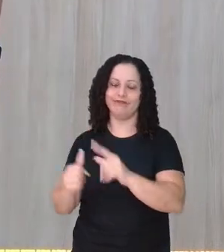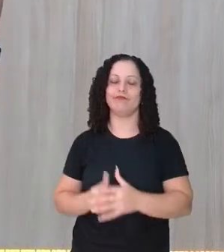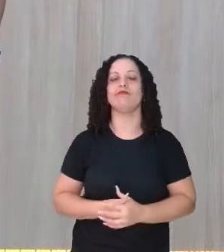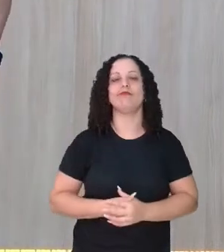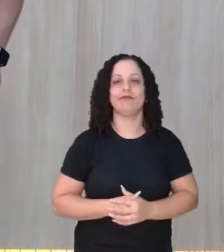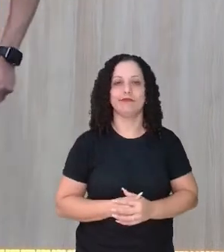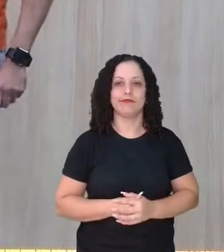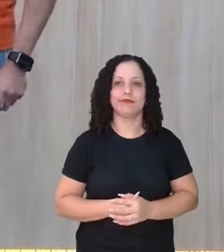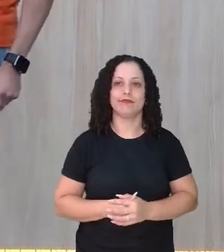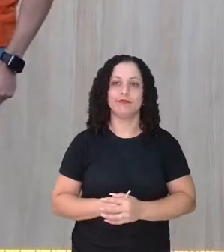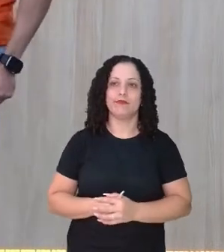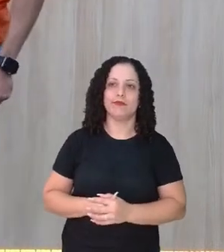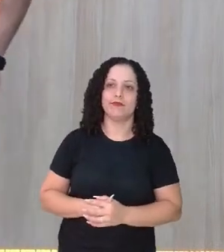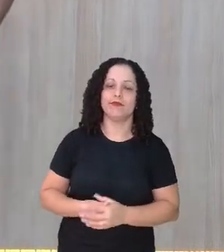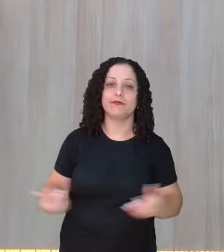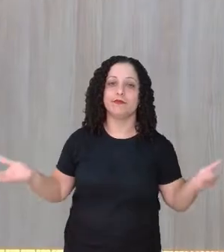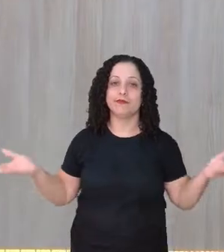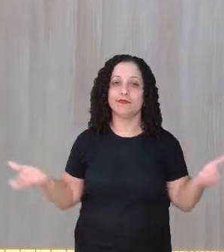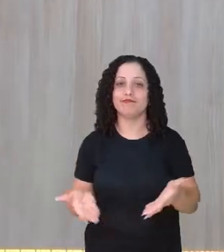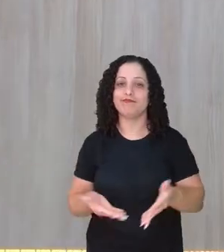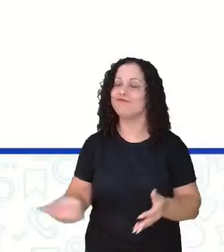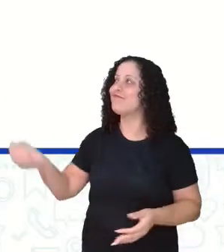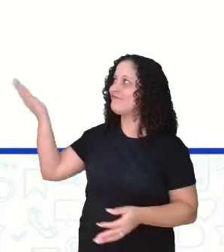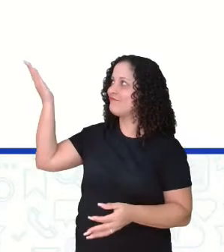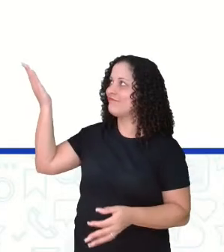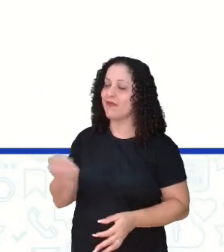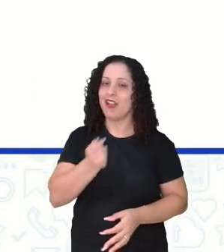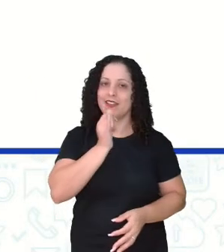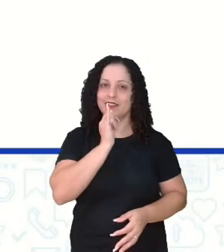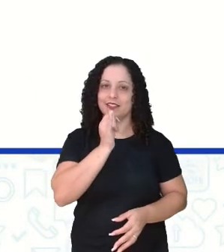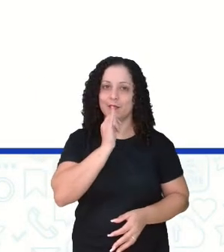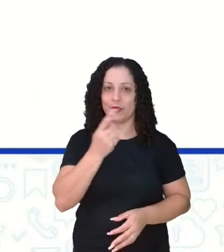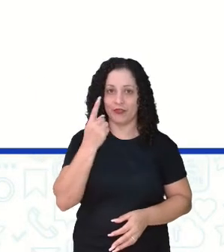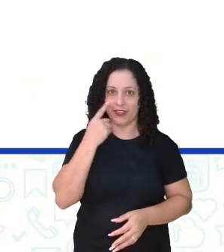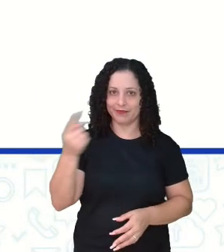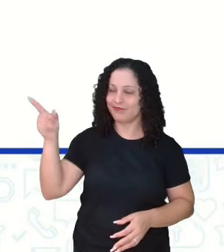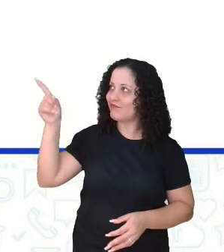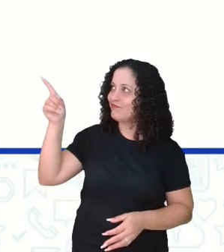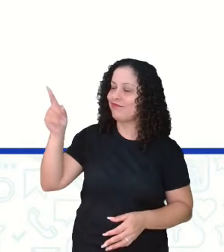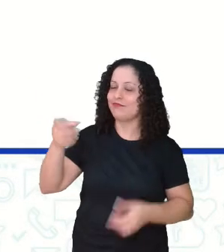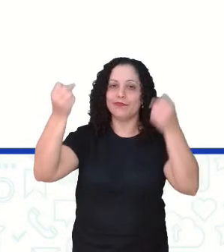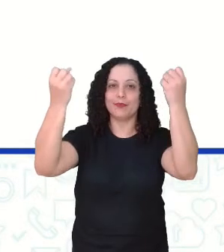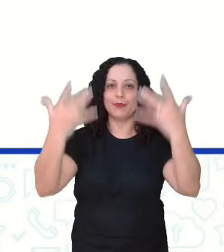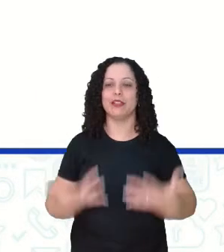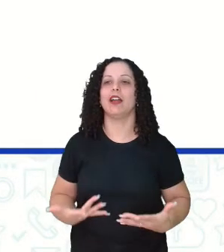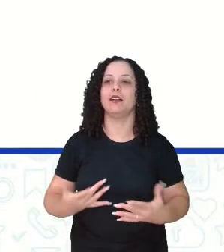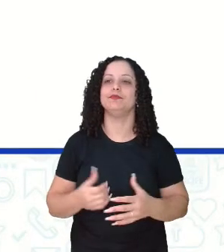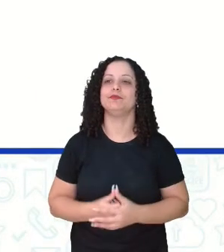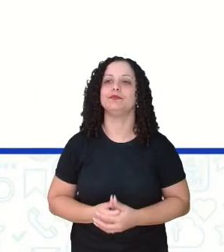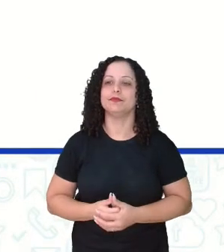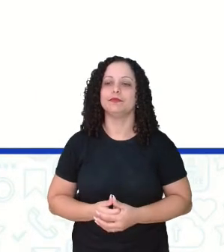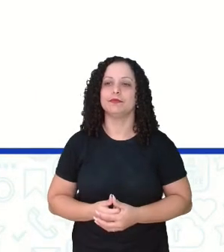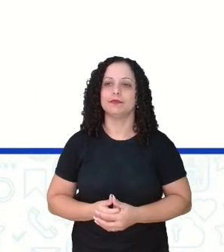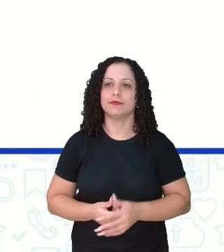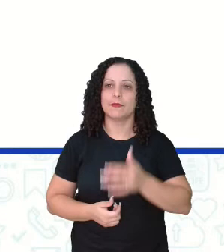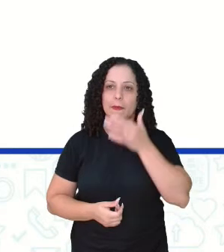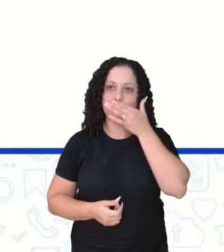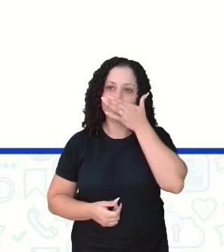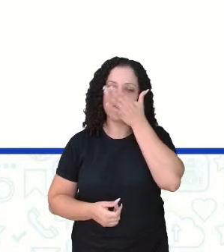algébrica, certo? Próximo exemplo, certo? Observe esse exemplo aí que diz o seguinte, ó. Na figura a